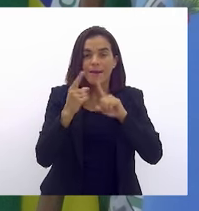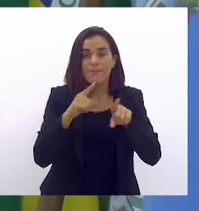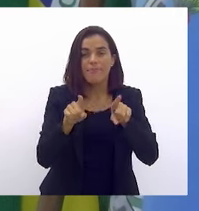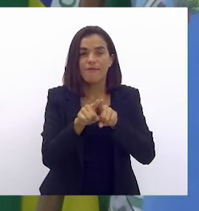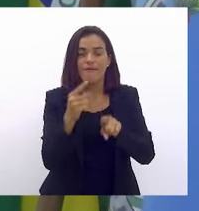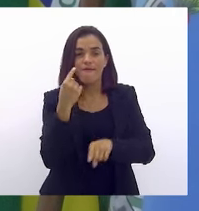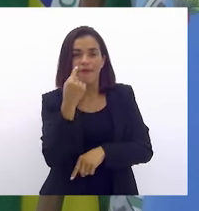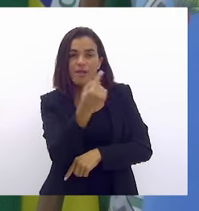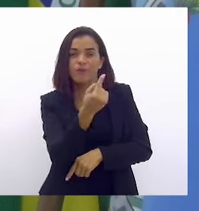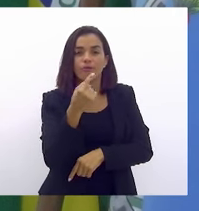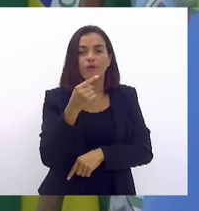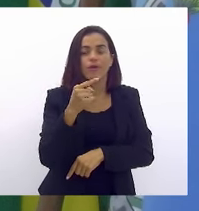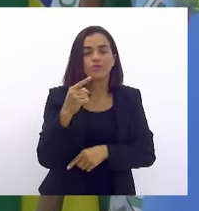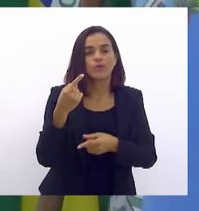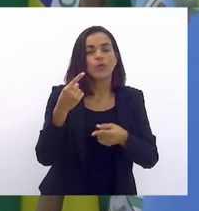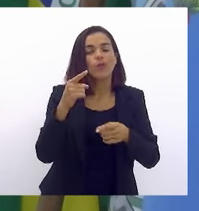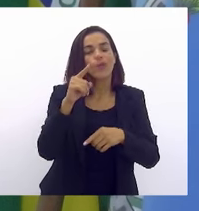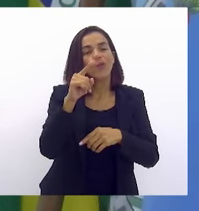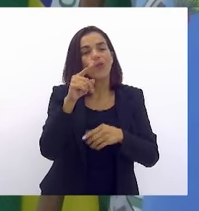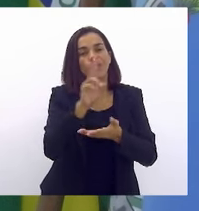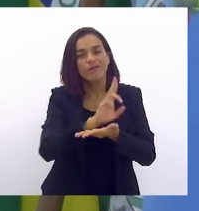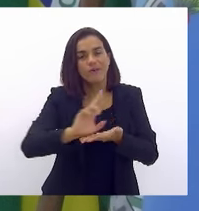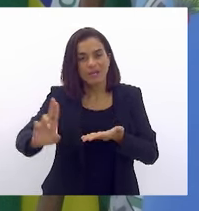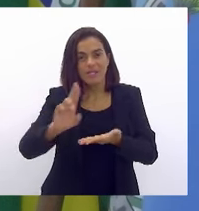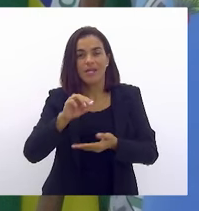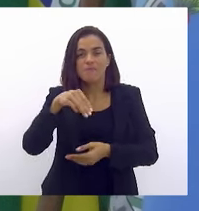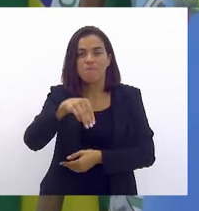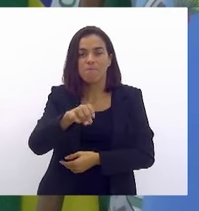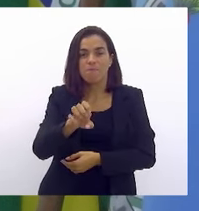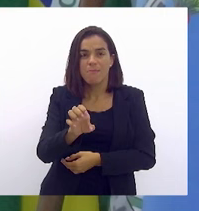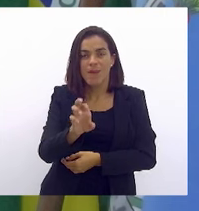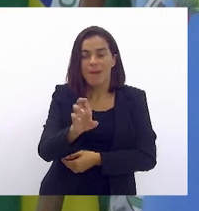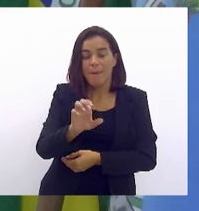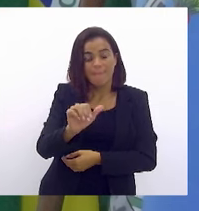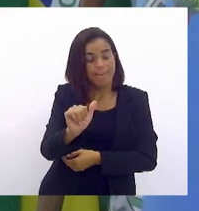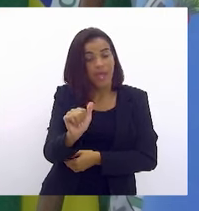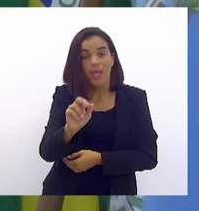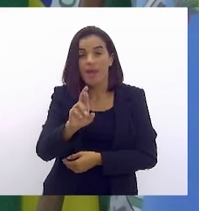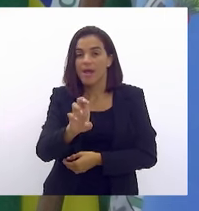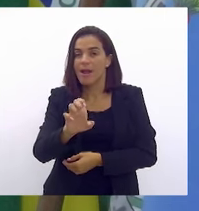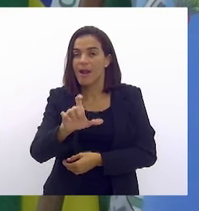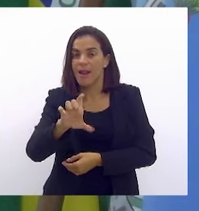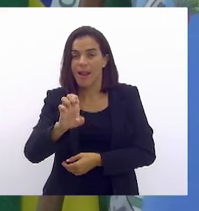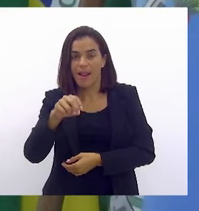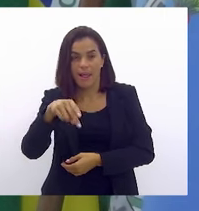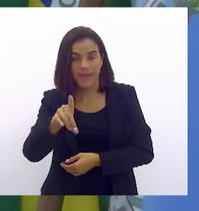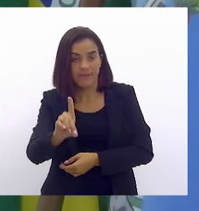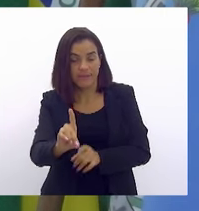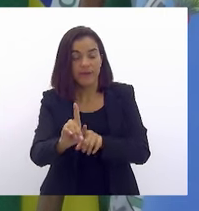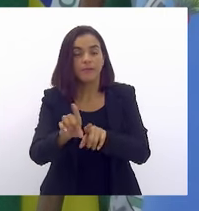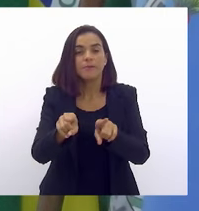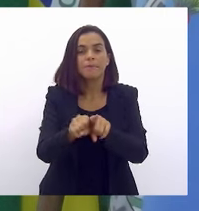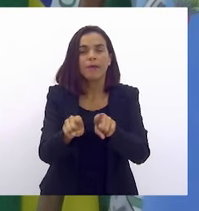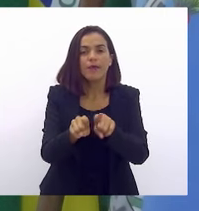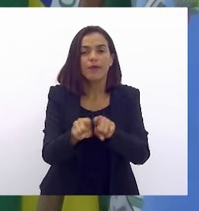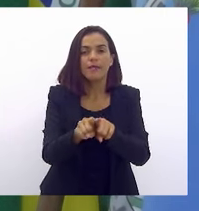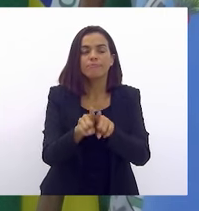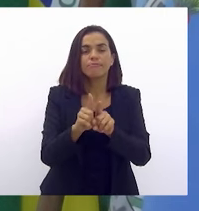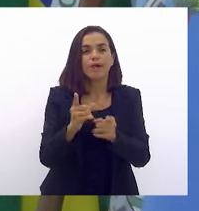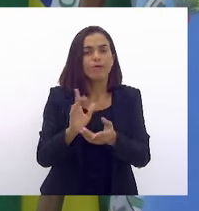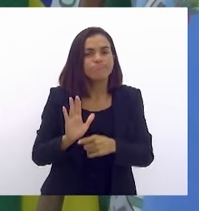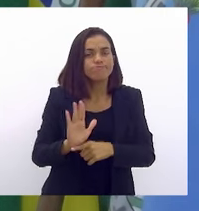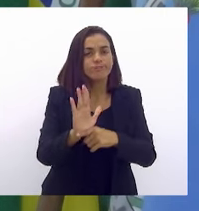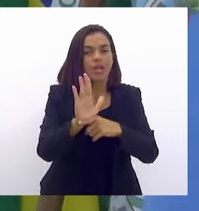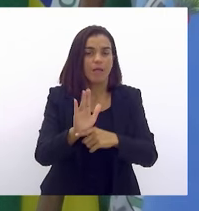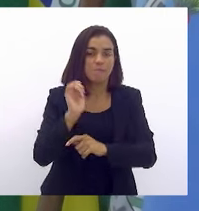na década dos oceanos, para a gente fazer um trabalho lá, com pagamento de serviços ambientais para pescadores. Então, eu gostaria que essas